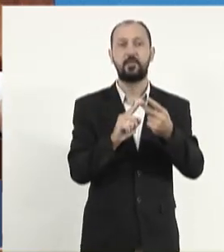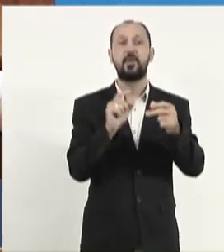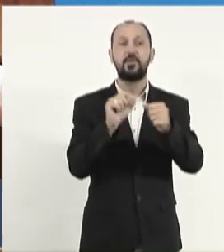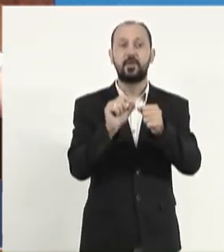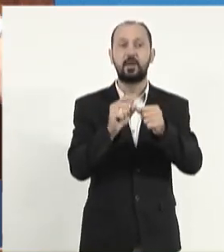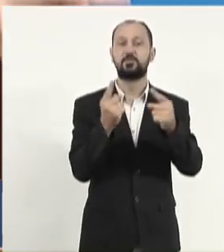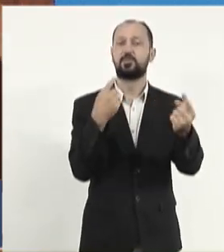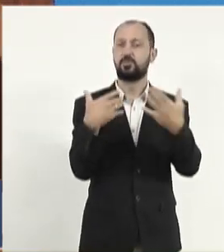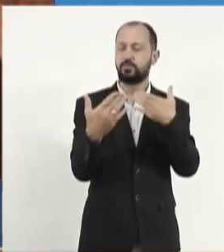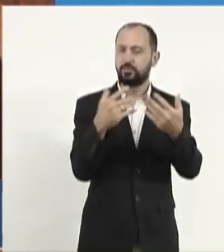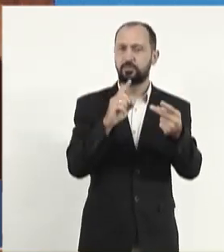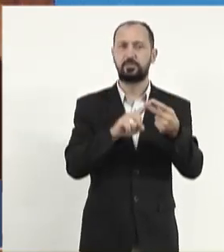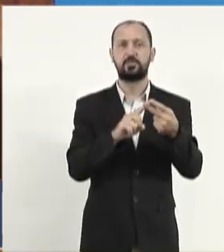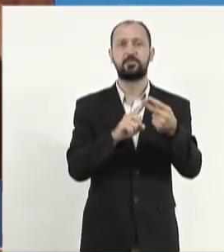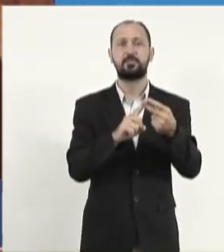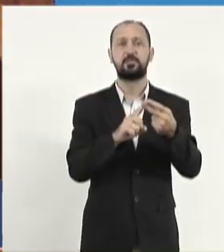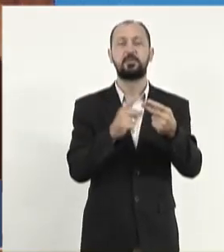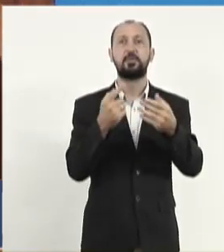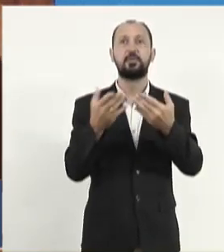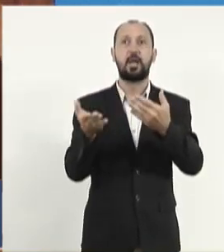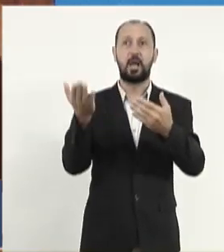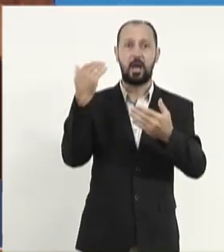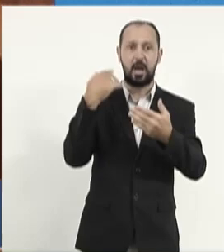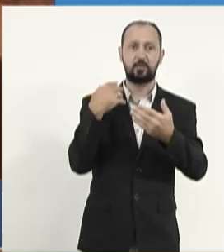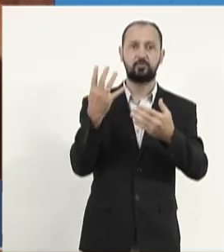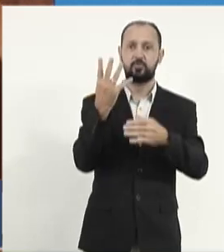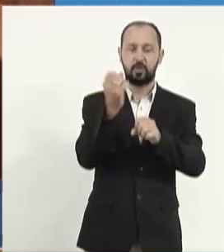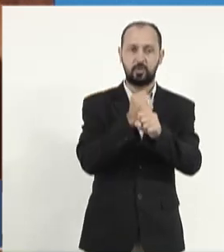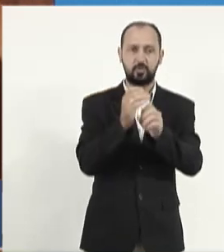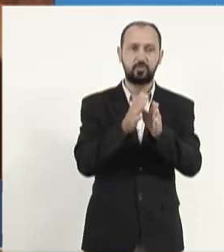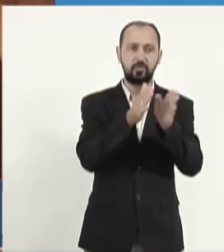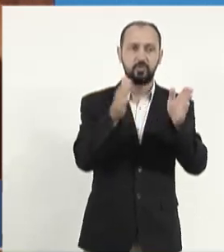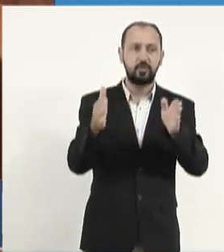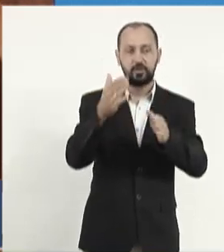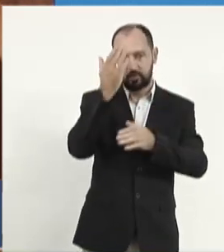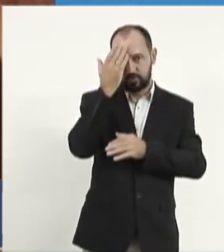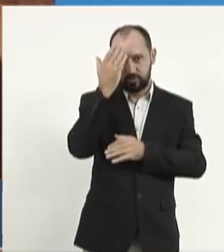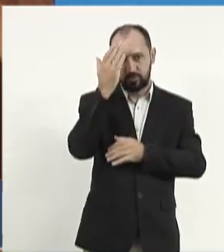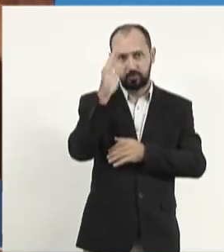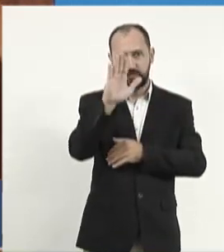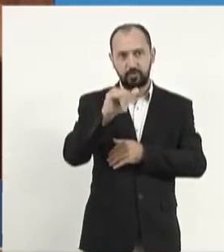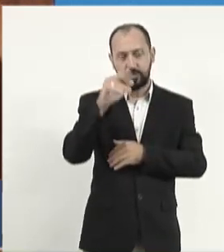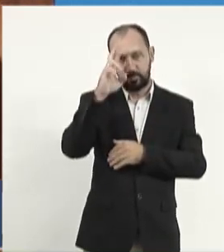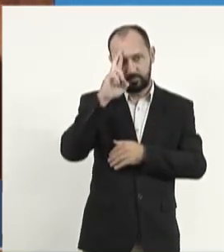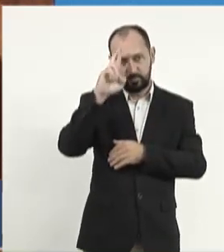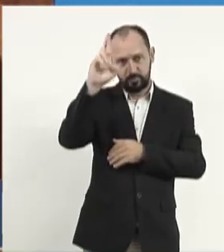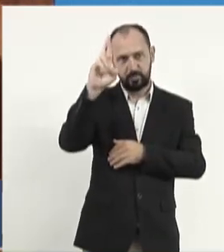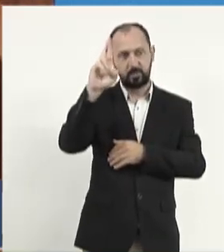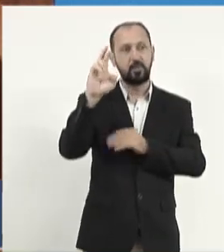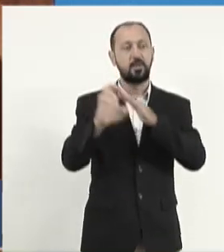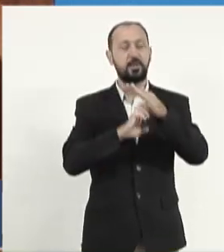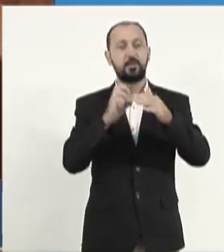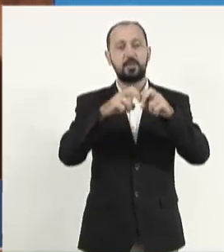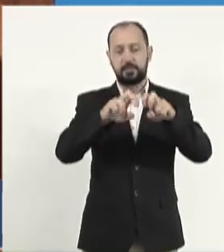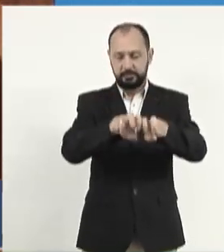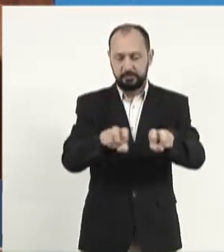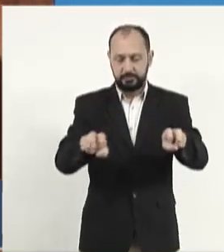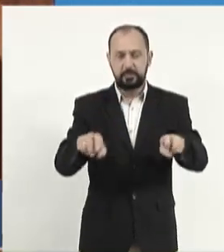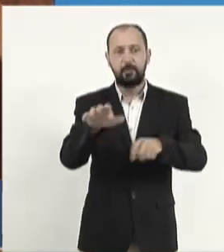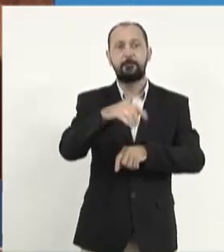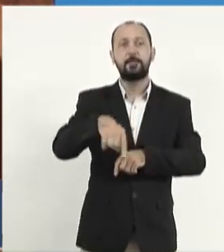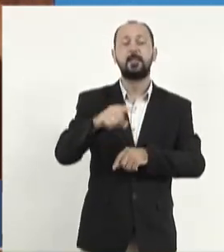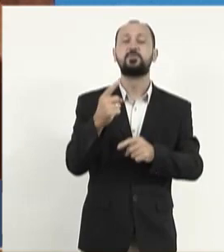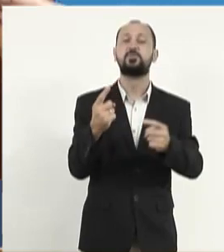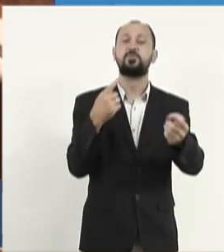a discussão. Na legislatura passada, nós chamamos aqui os diretores da Energisa, sentaram aqui nessa mesa e